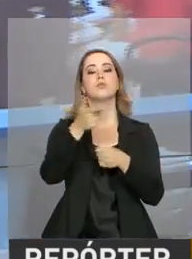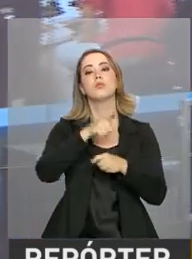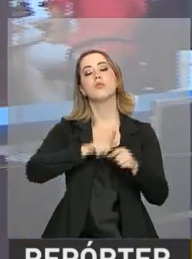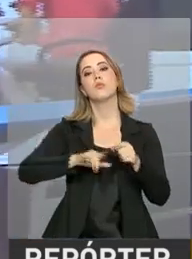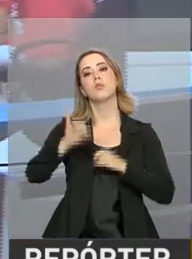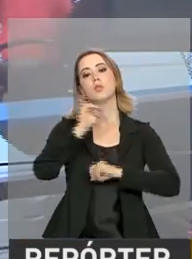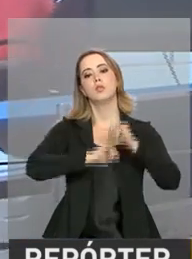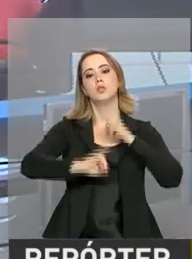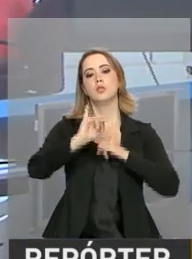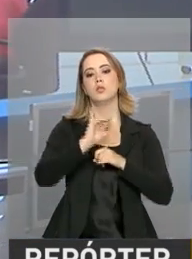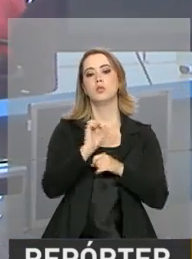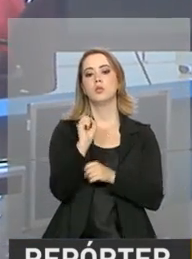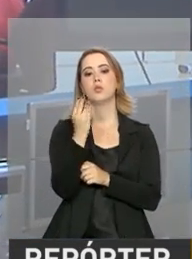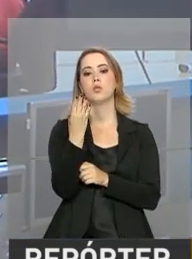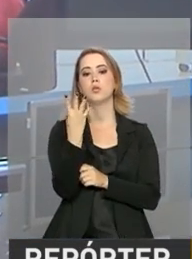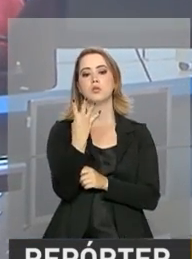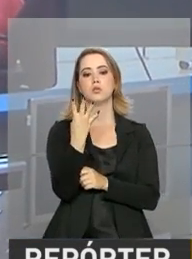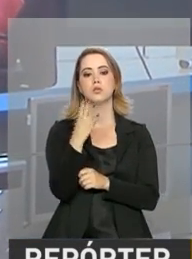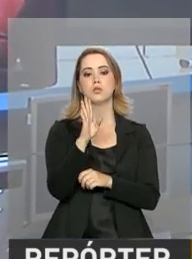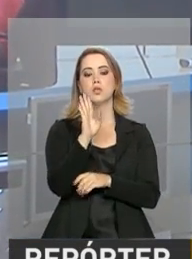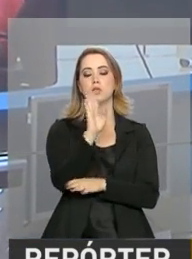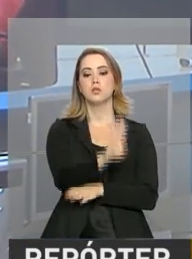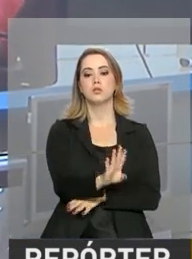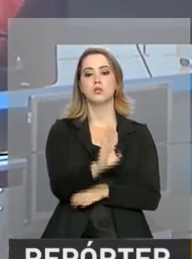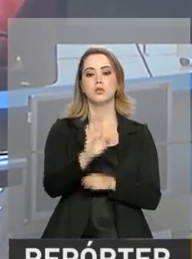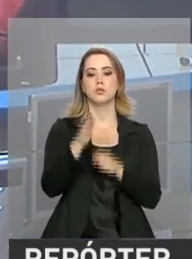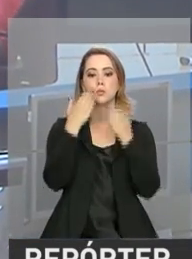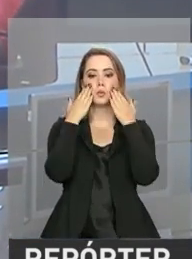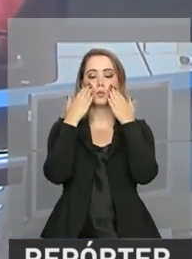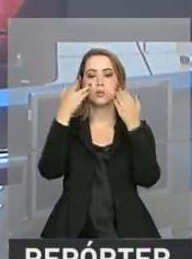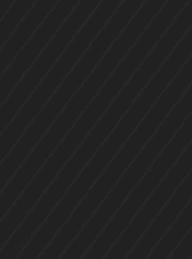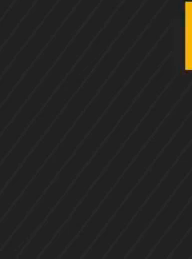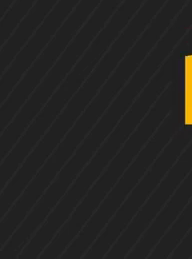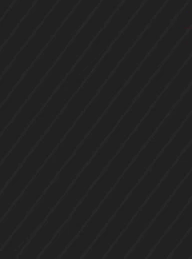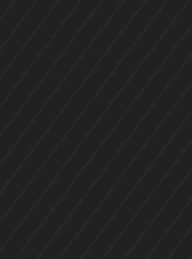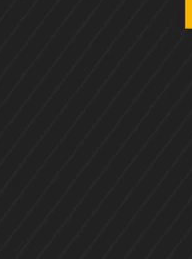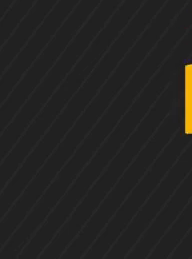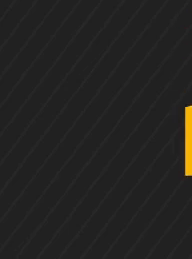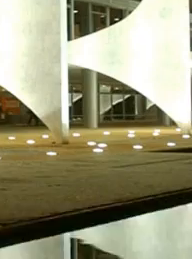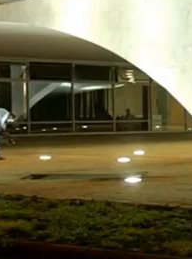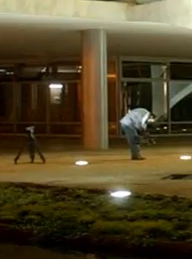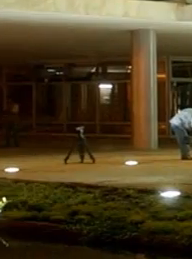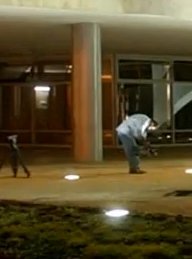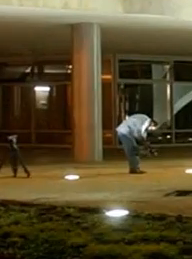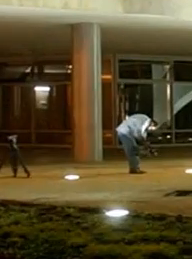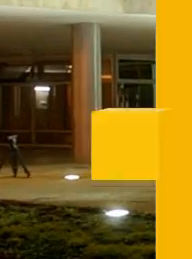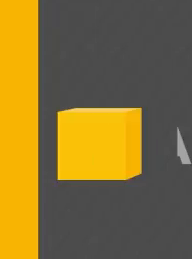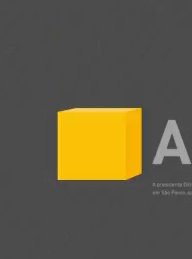outras informações ou às 4 da tarde na próxima edição do Repórter NBR.